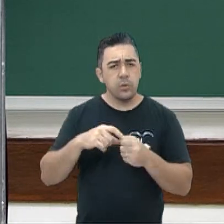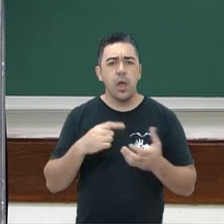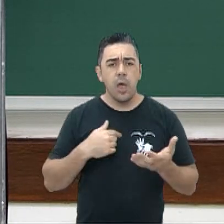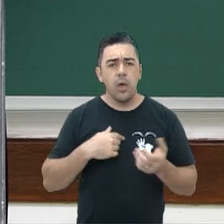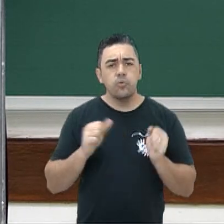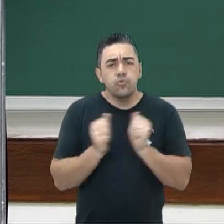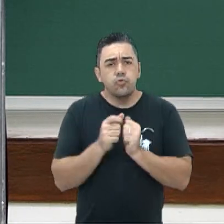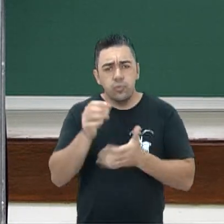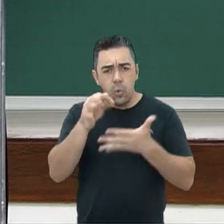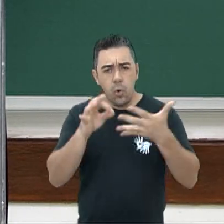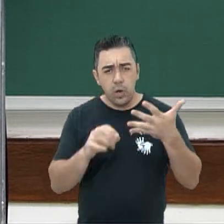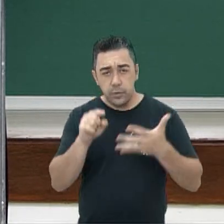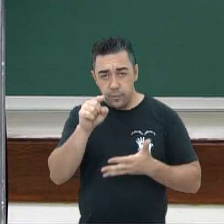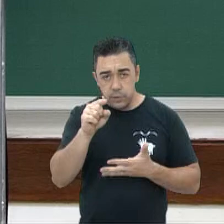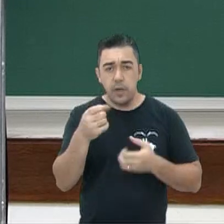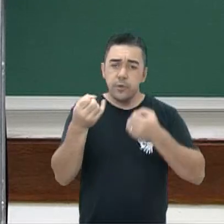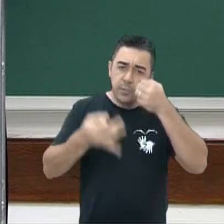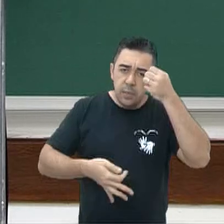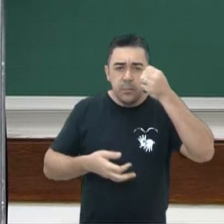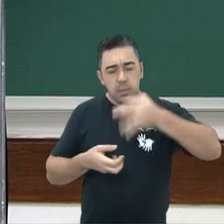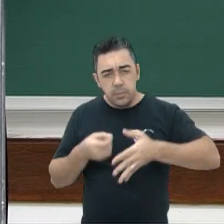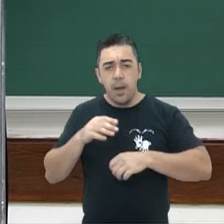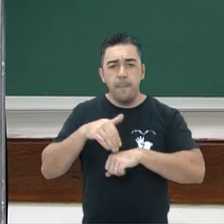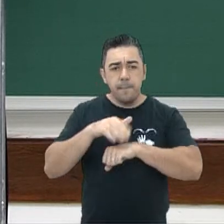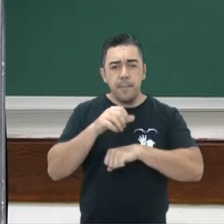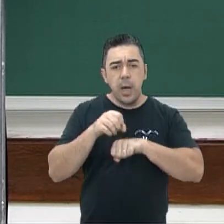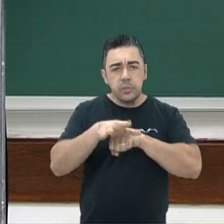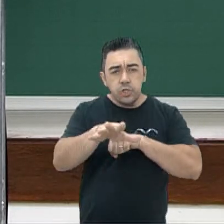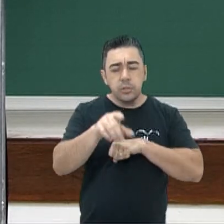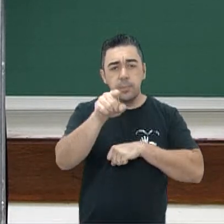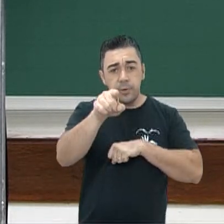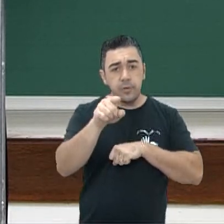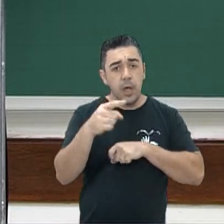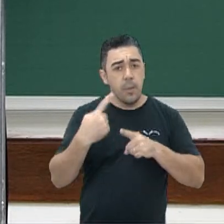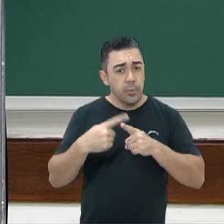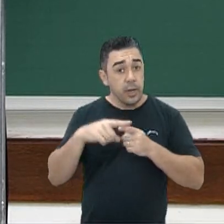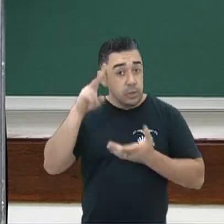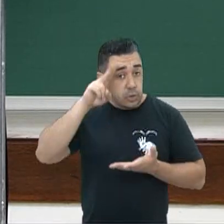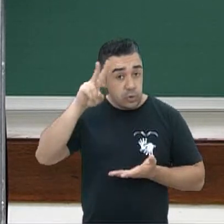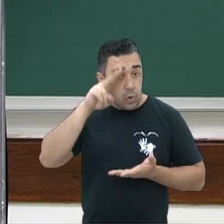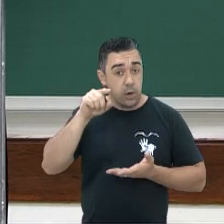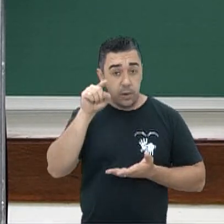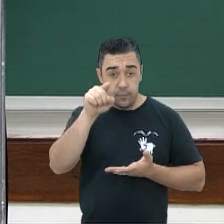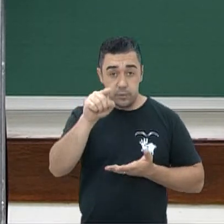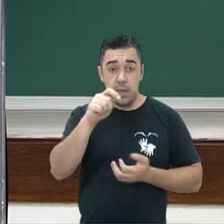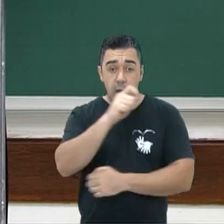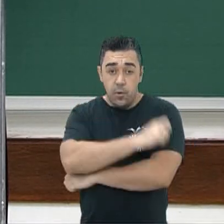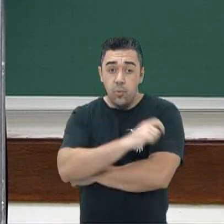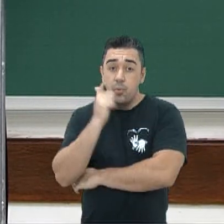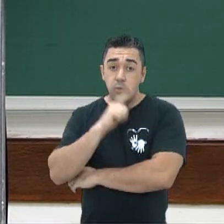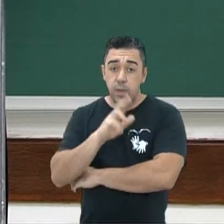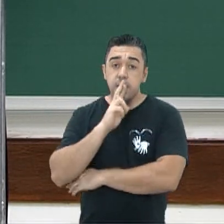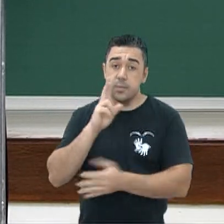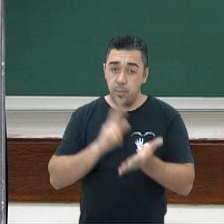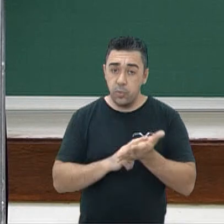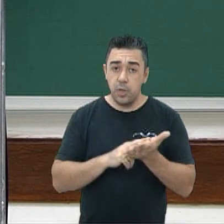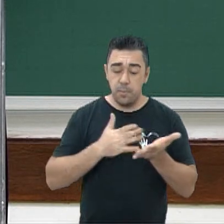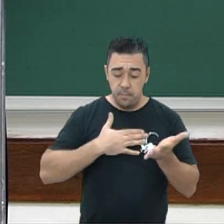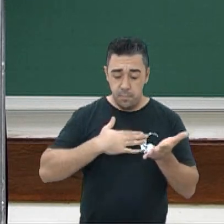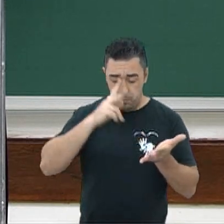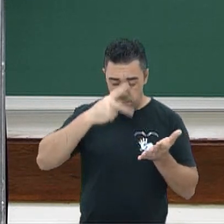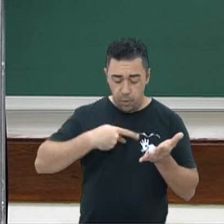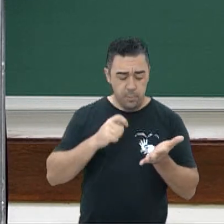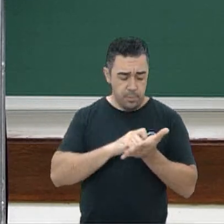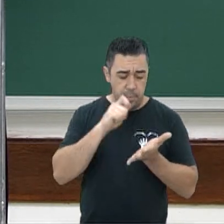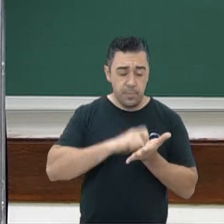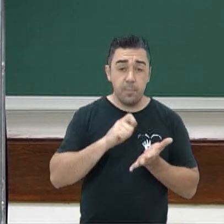professora faz a correção com vocês, daí eu vou explicando, vou dando mais noções, porque muito de história o aluno consegue responder com as próprias palavras, é